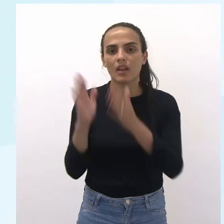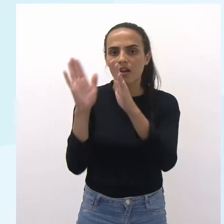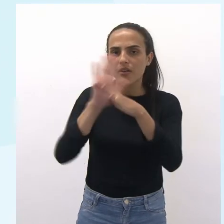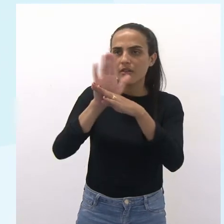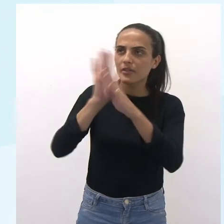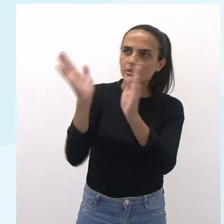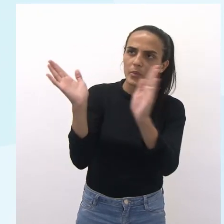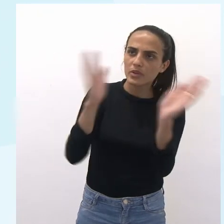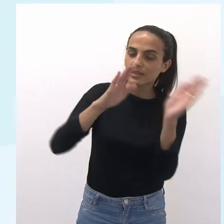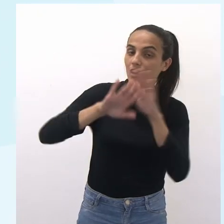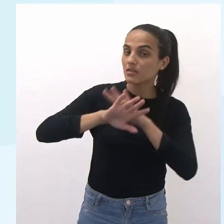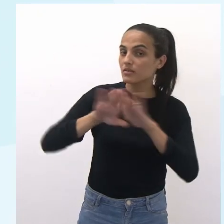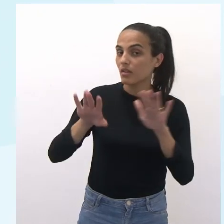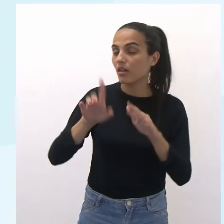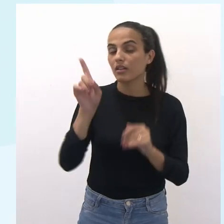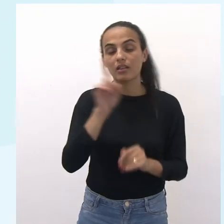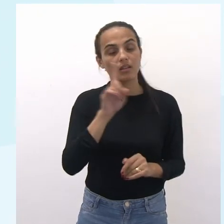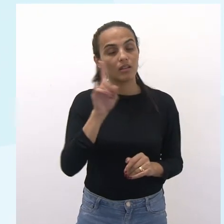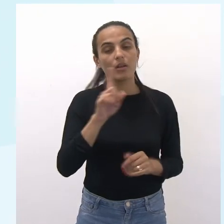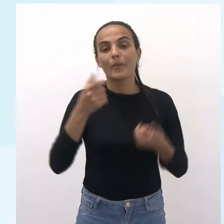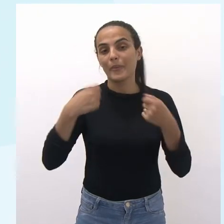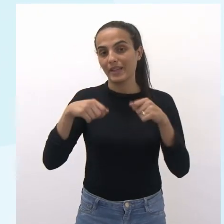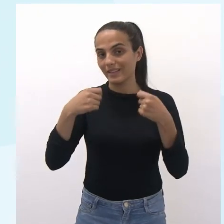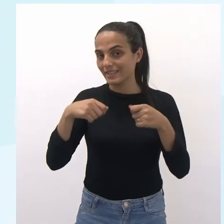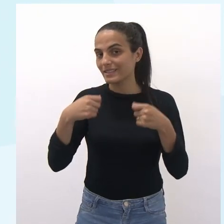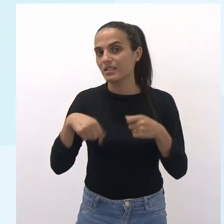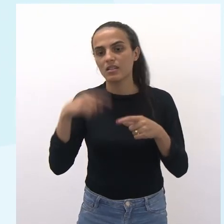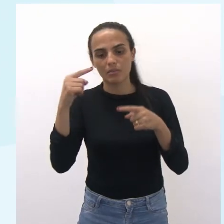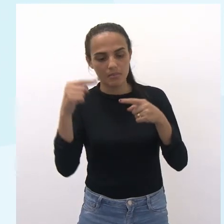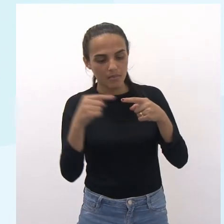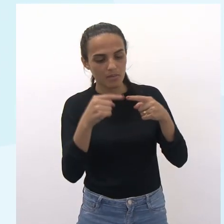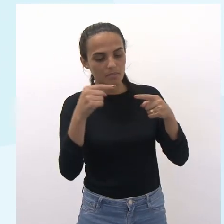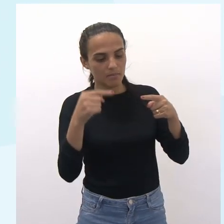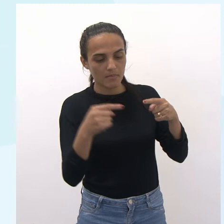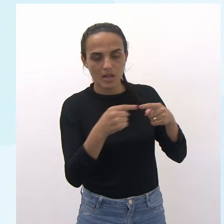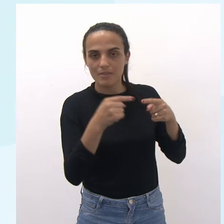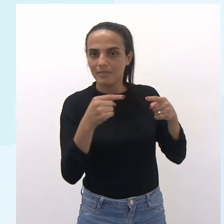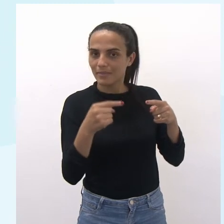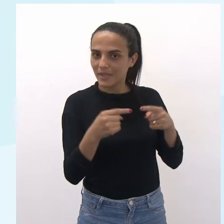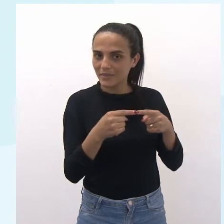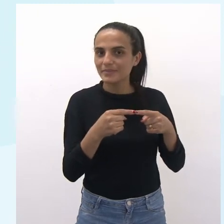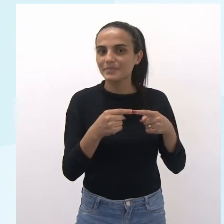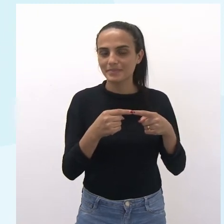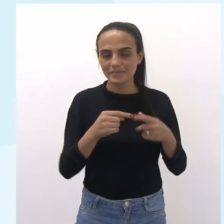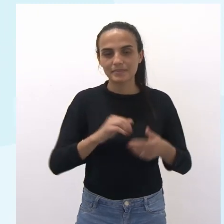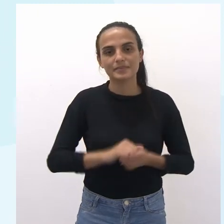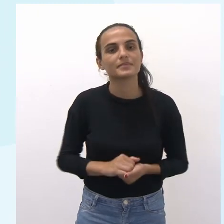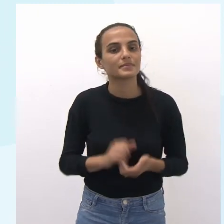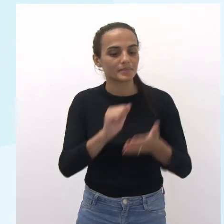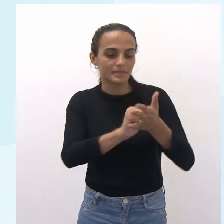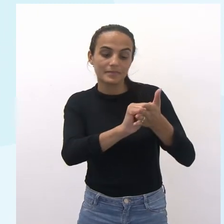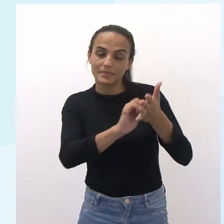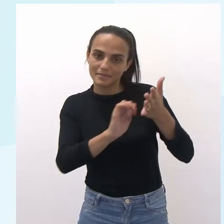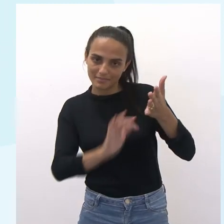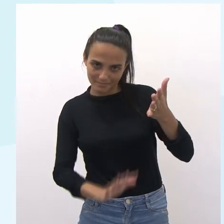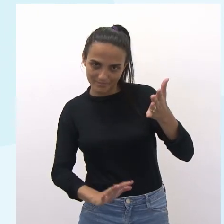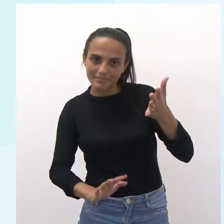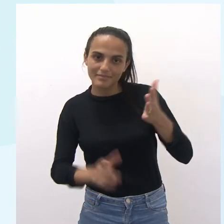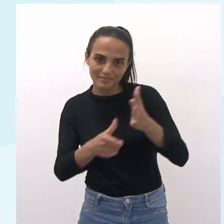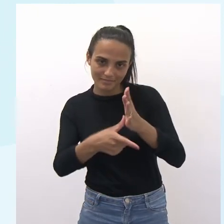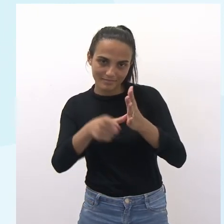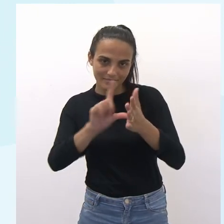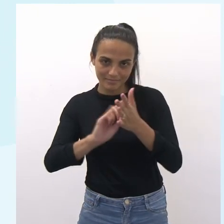por si só. Ele precisa estar conjunto com uma atividade antes